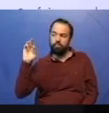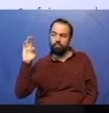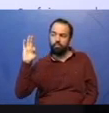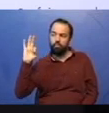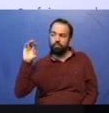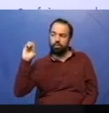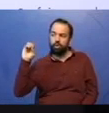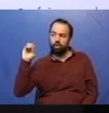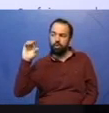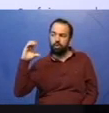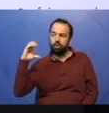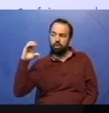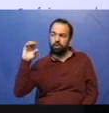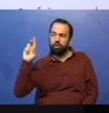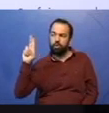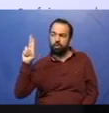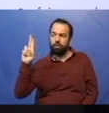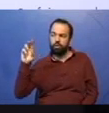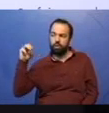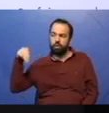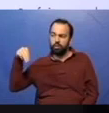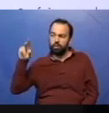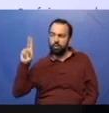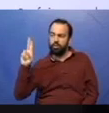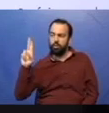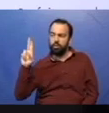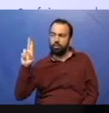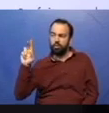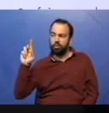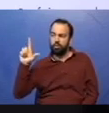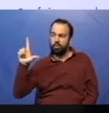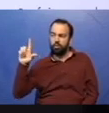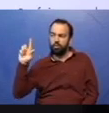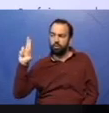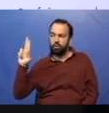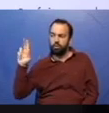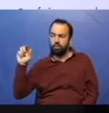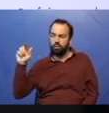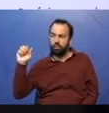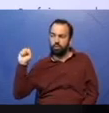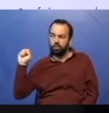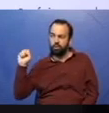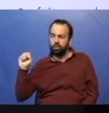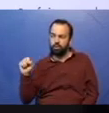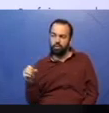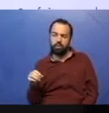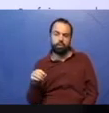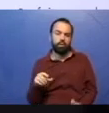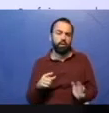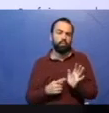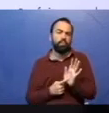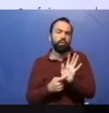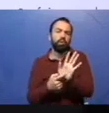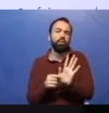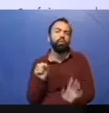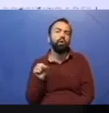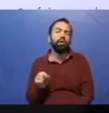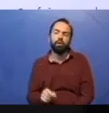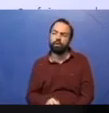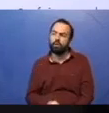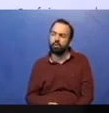altocúmulos, ok? E esse tipo de nuvem indica qual condição do tempo? Vem chuva, vai estar